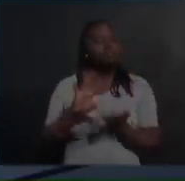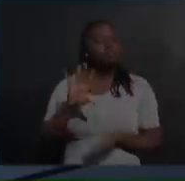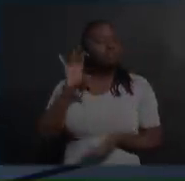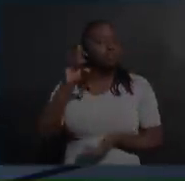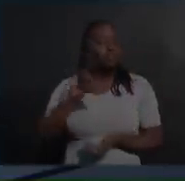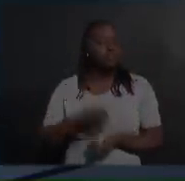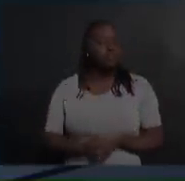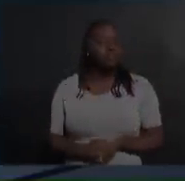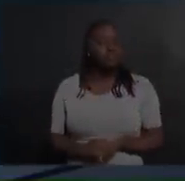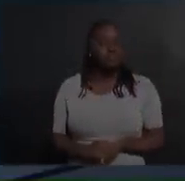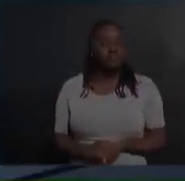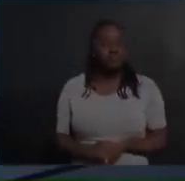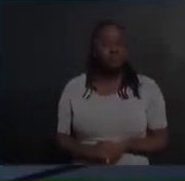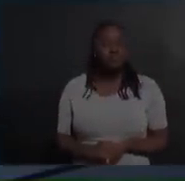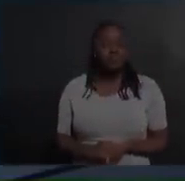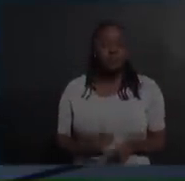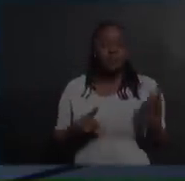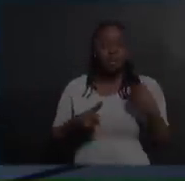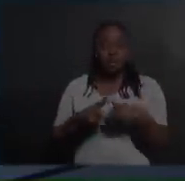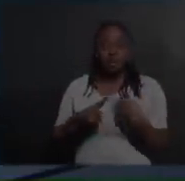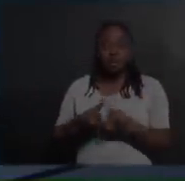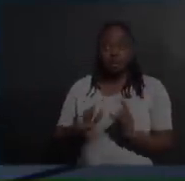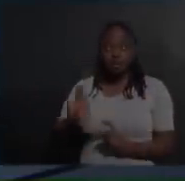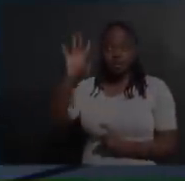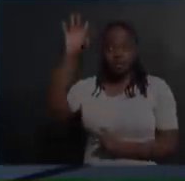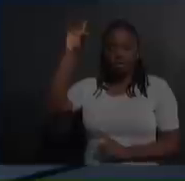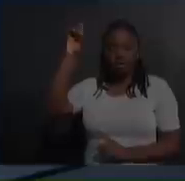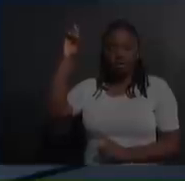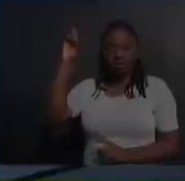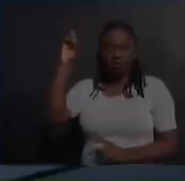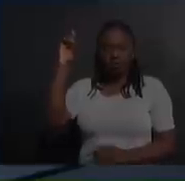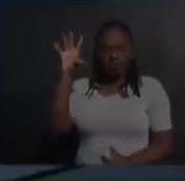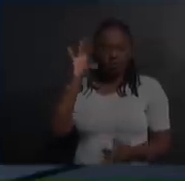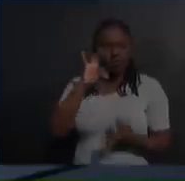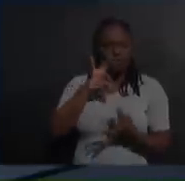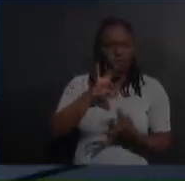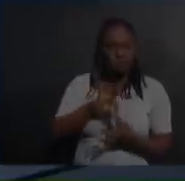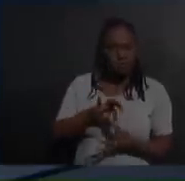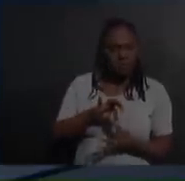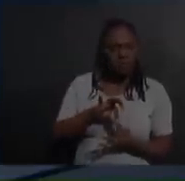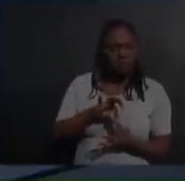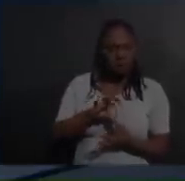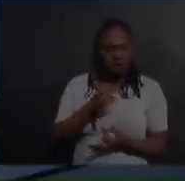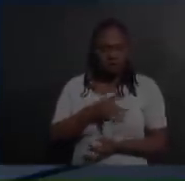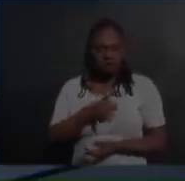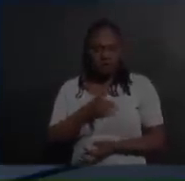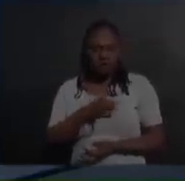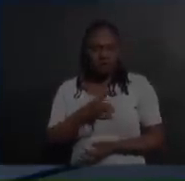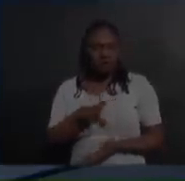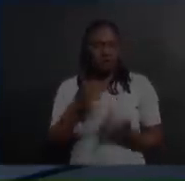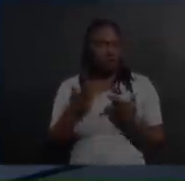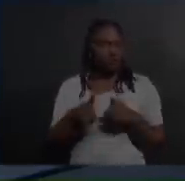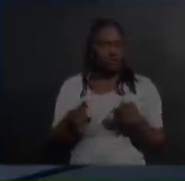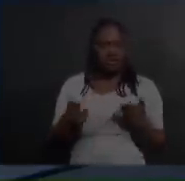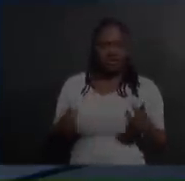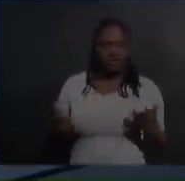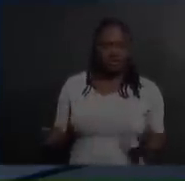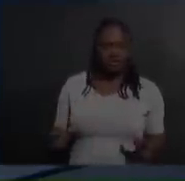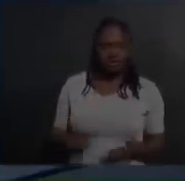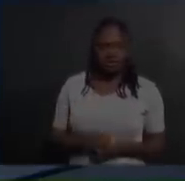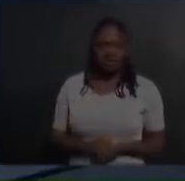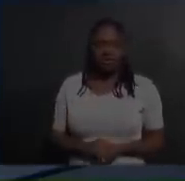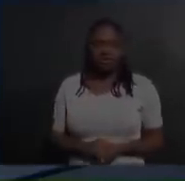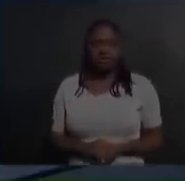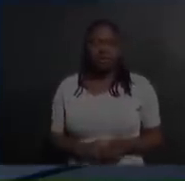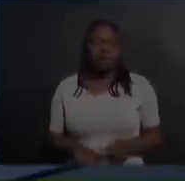Deus: pois Deus não nos deu espírito de covardia. Algumas traduções está escrito